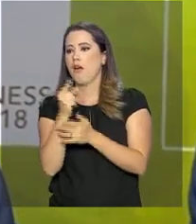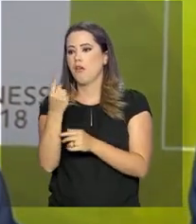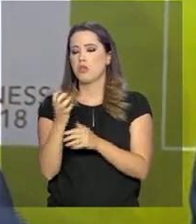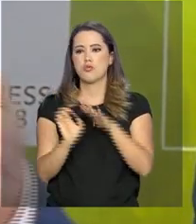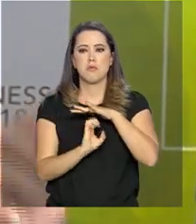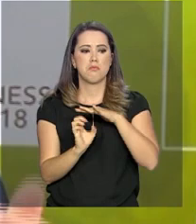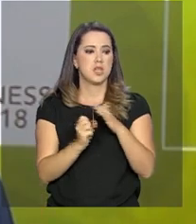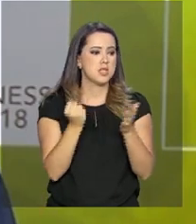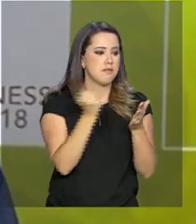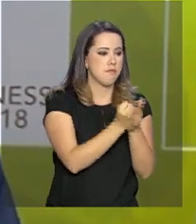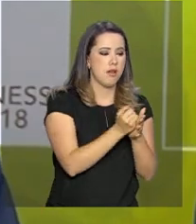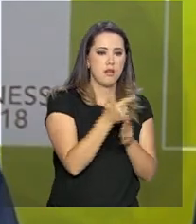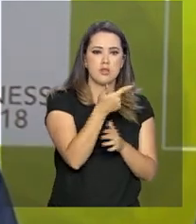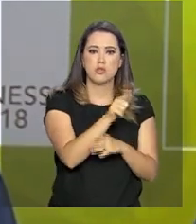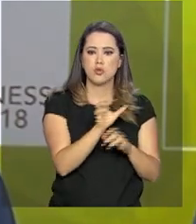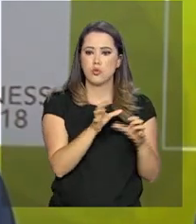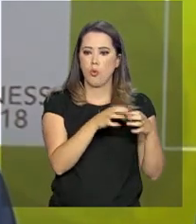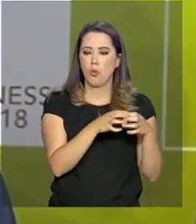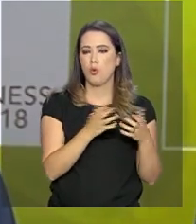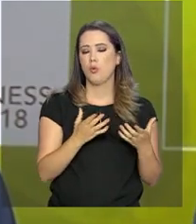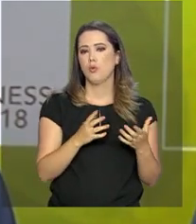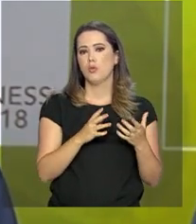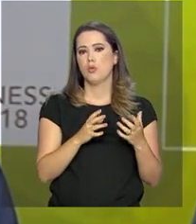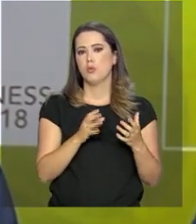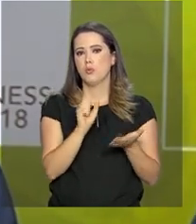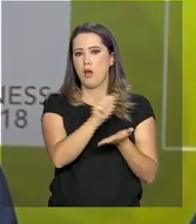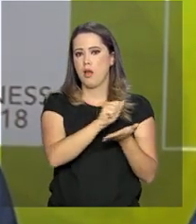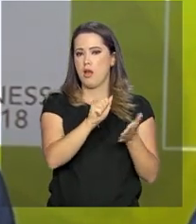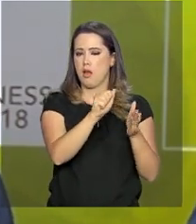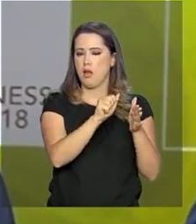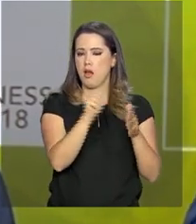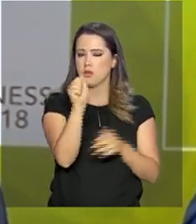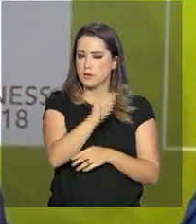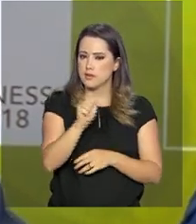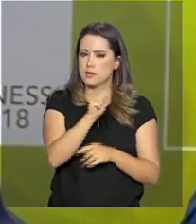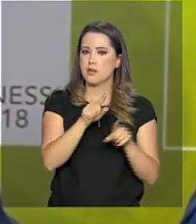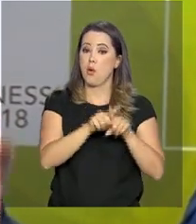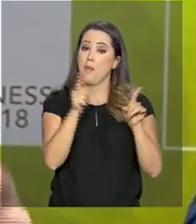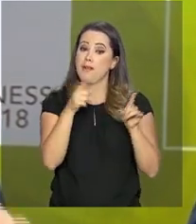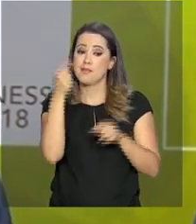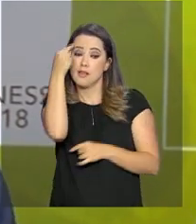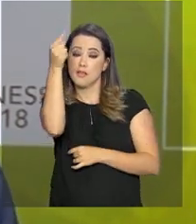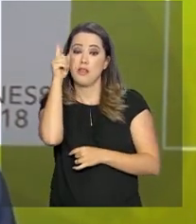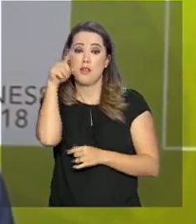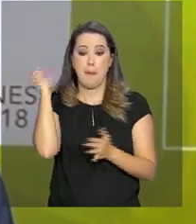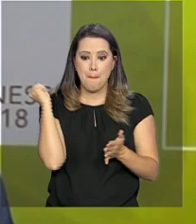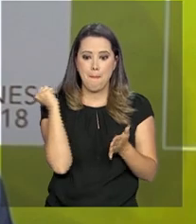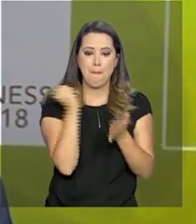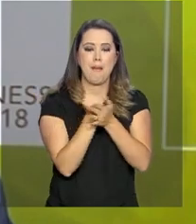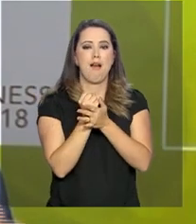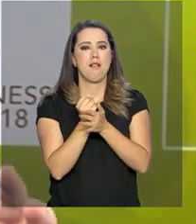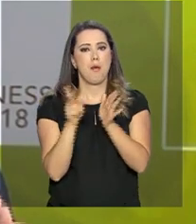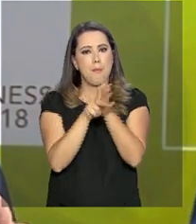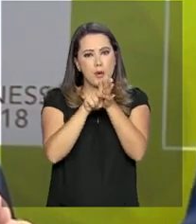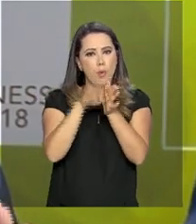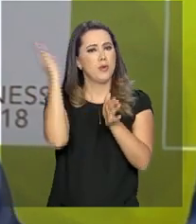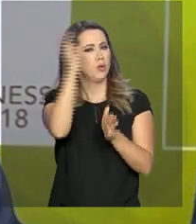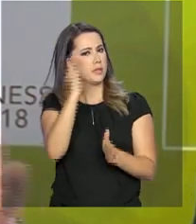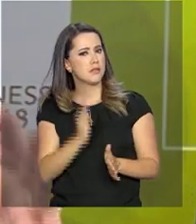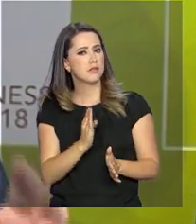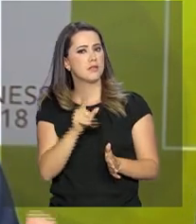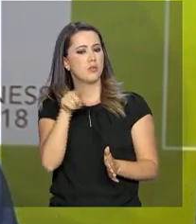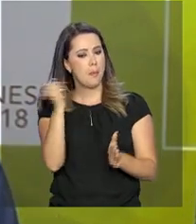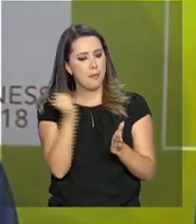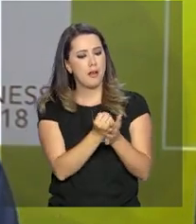empresas, algumas marcas de associações, que são importantes, obviamente, mas a ideia da marca do Brasil,